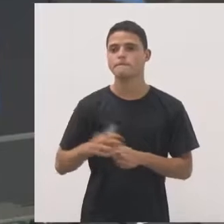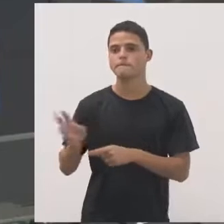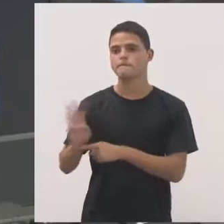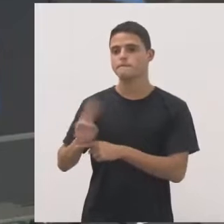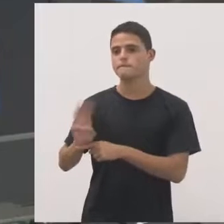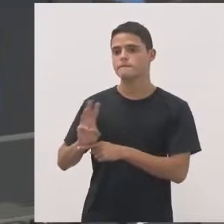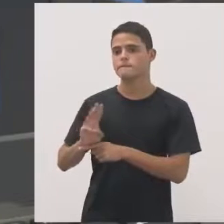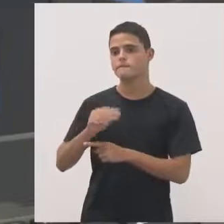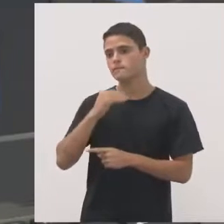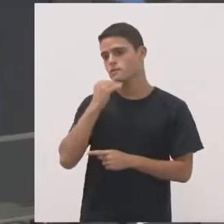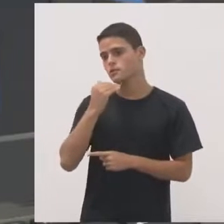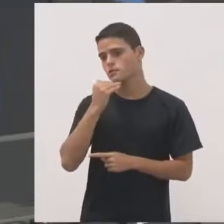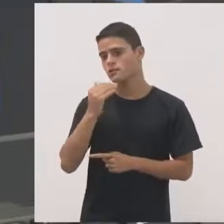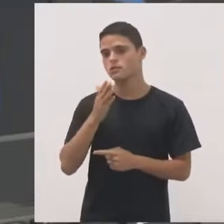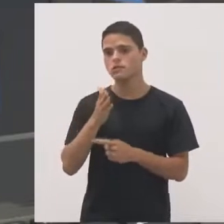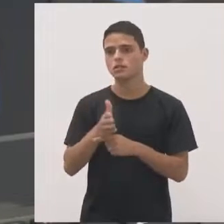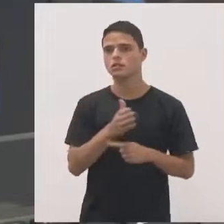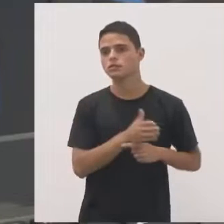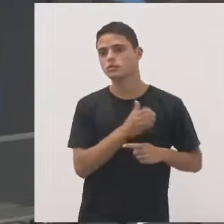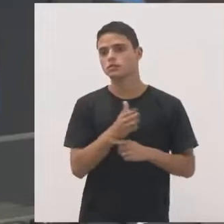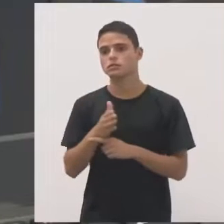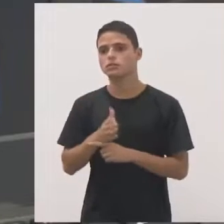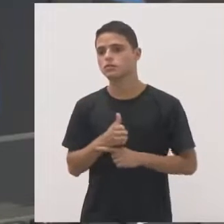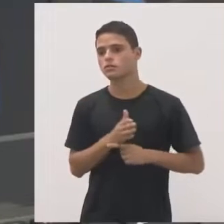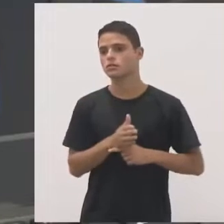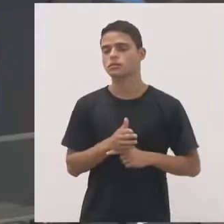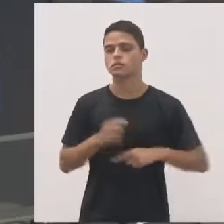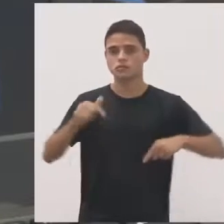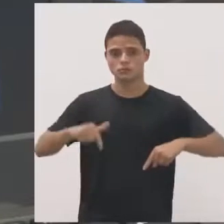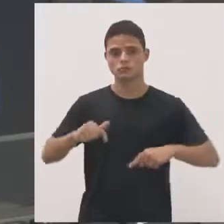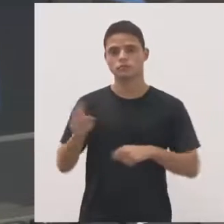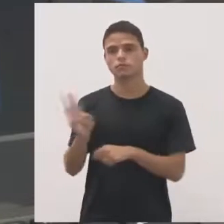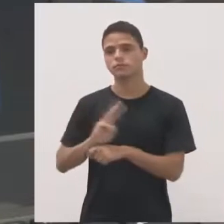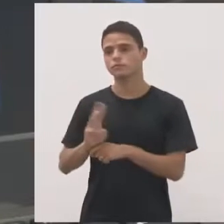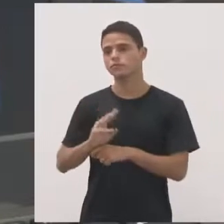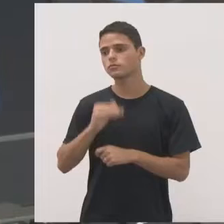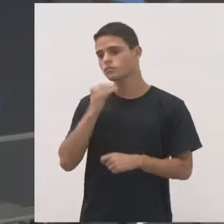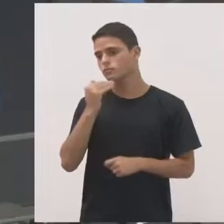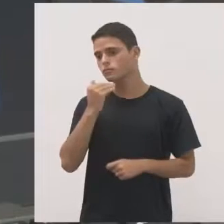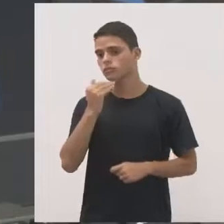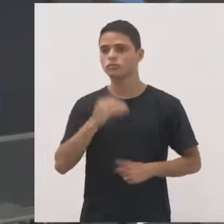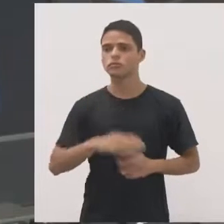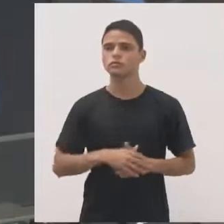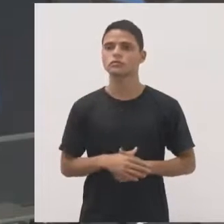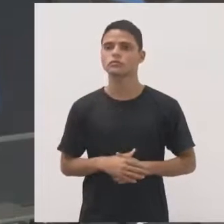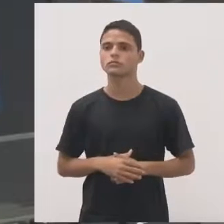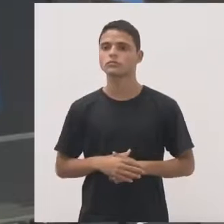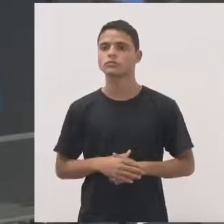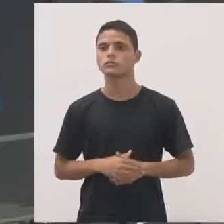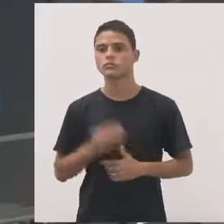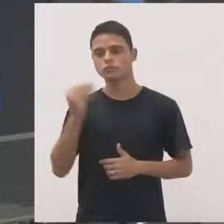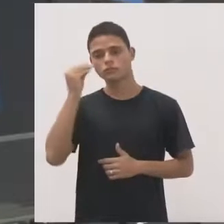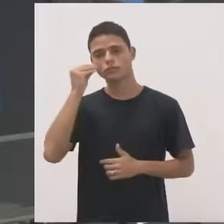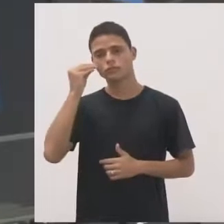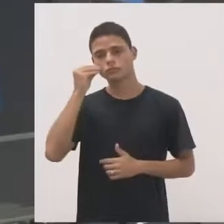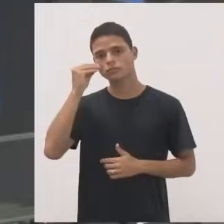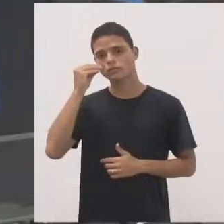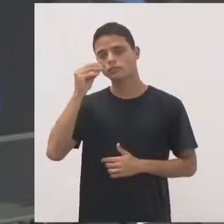funcionou. O daqui, você tá falando? O daqui não funcionou. O daqui, gente, eu vou tentar pôr no meu aqui, vamos